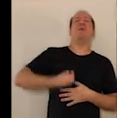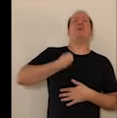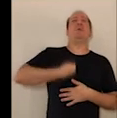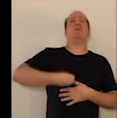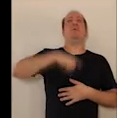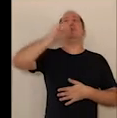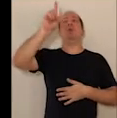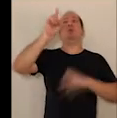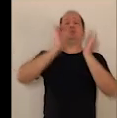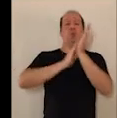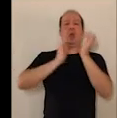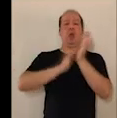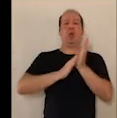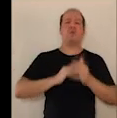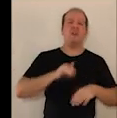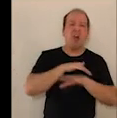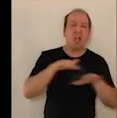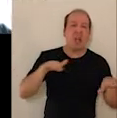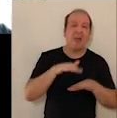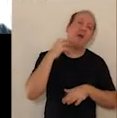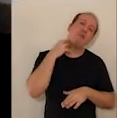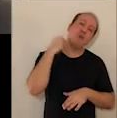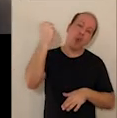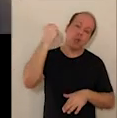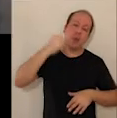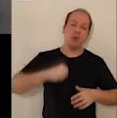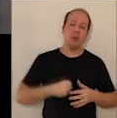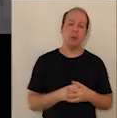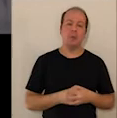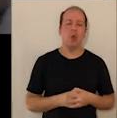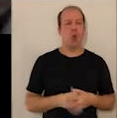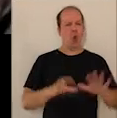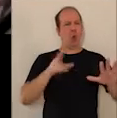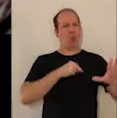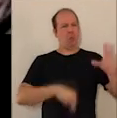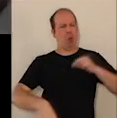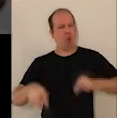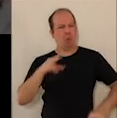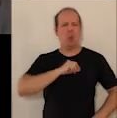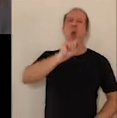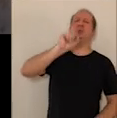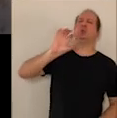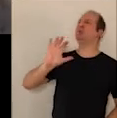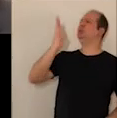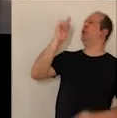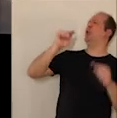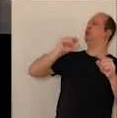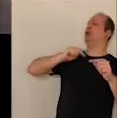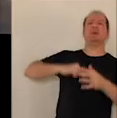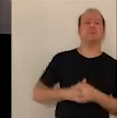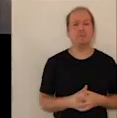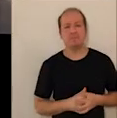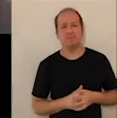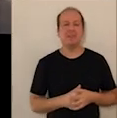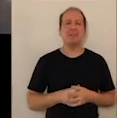seja louvado. Mas vai acabar na forca. Opa, opa! O que que aconteceu aqui? Tentativa